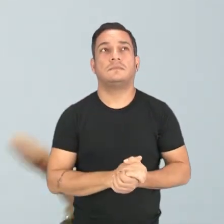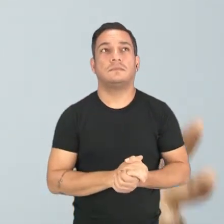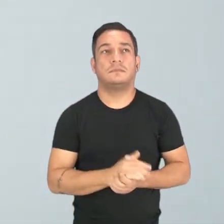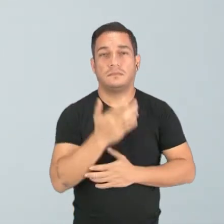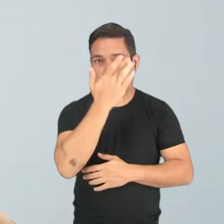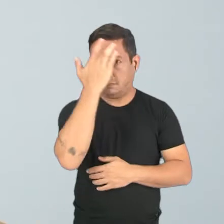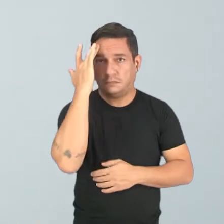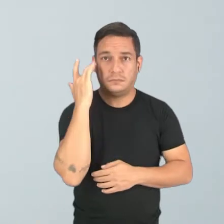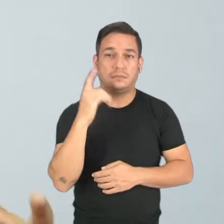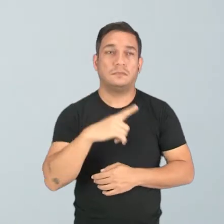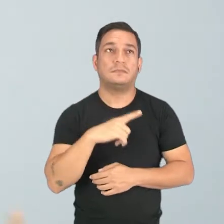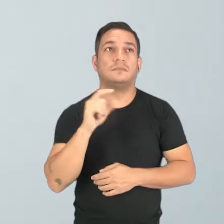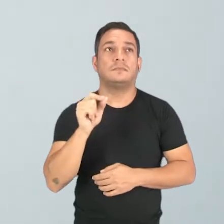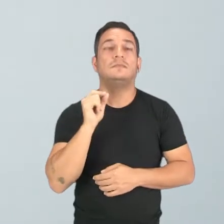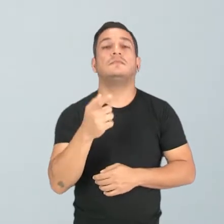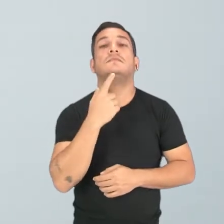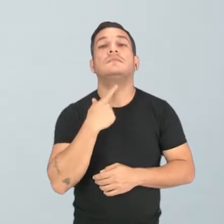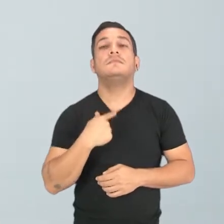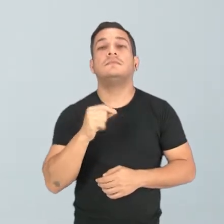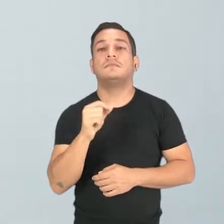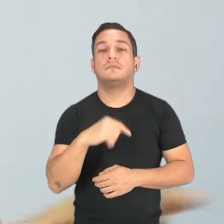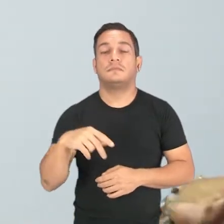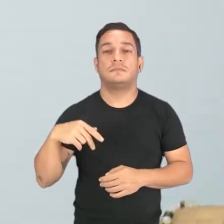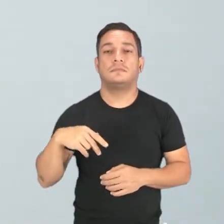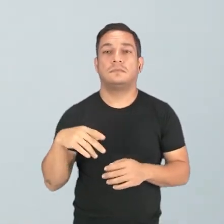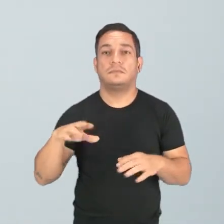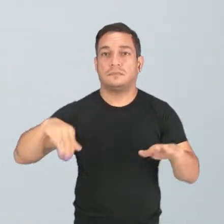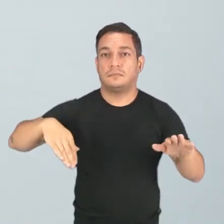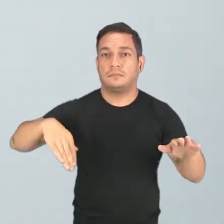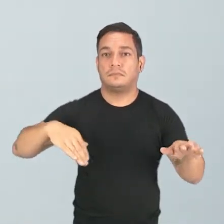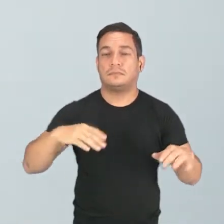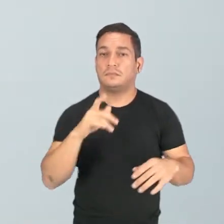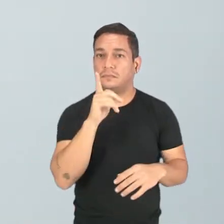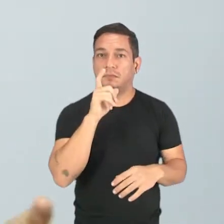Das pessoas terem aquela necessidade de atravessar rios